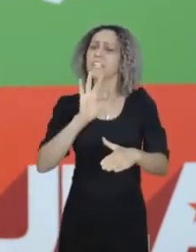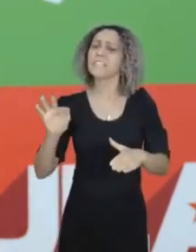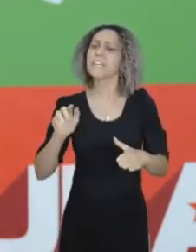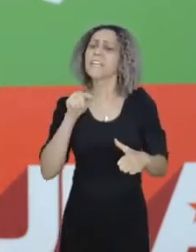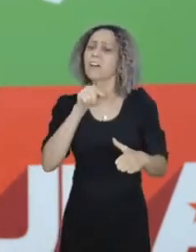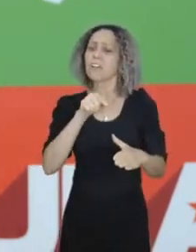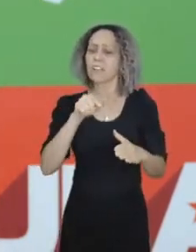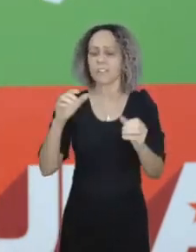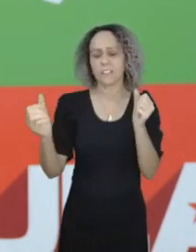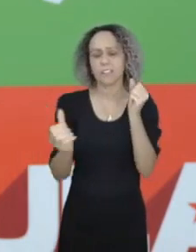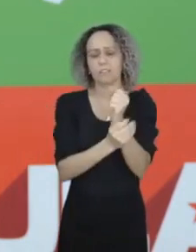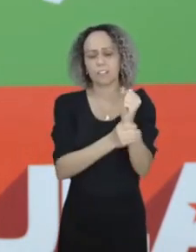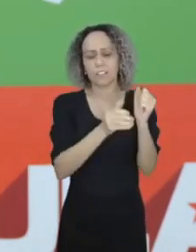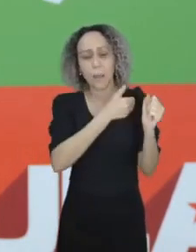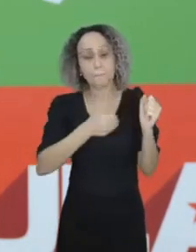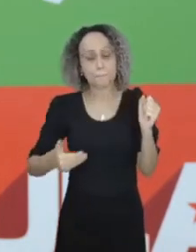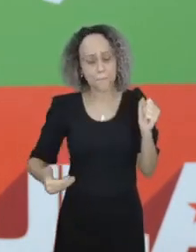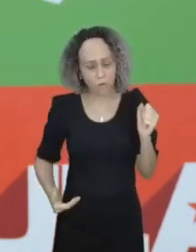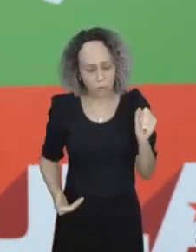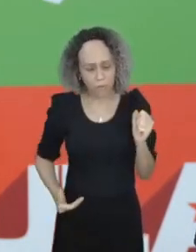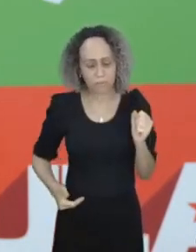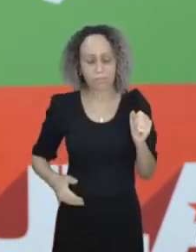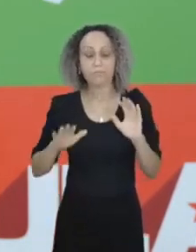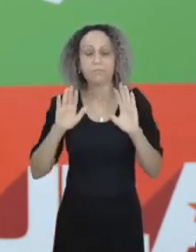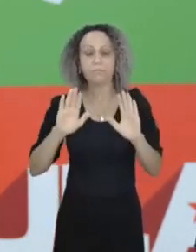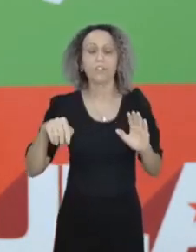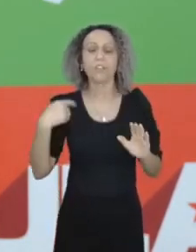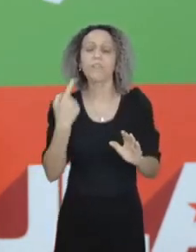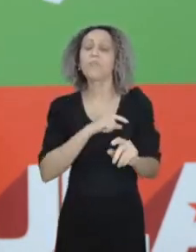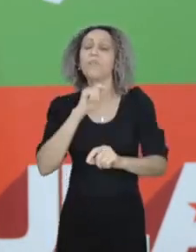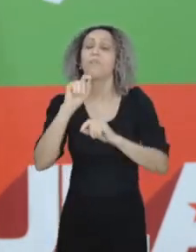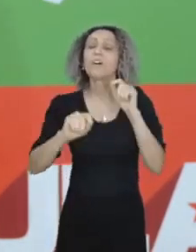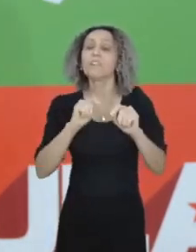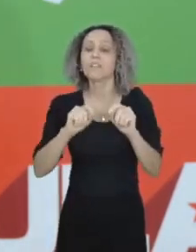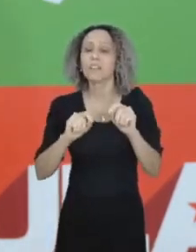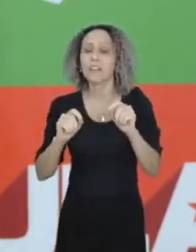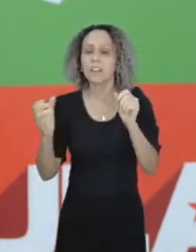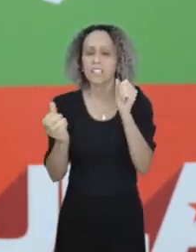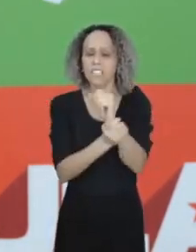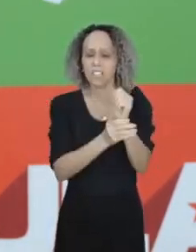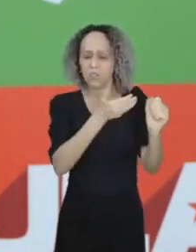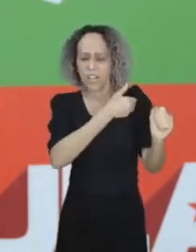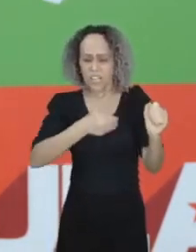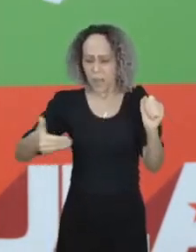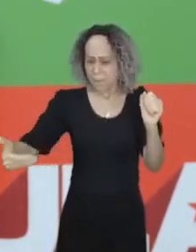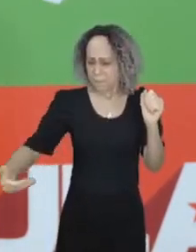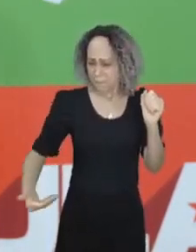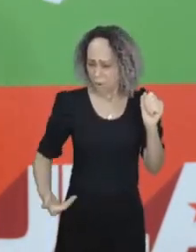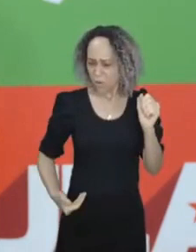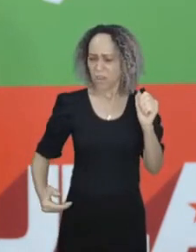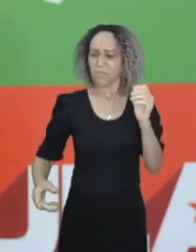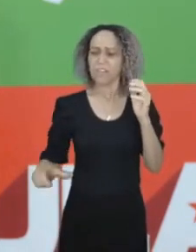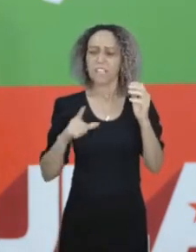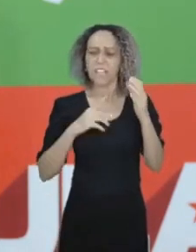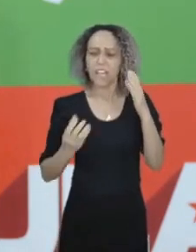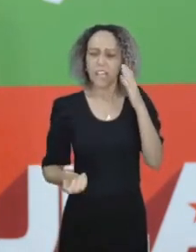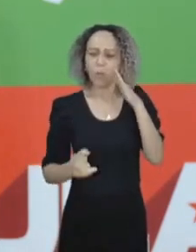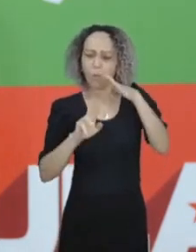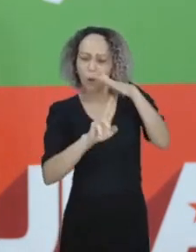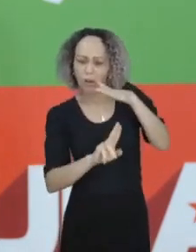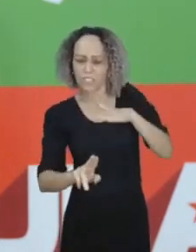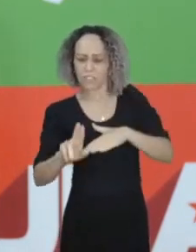segurança pública numa coisa importante com a universidade própria para poder formar e qualificar